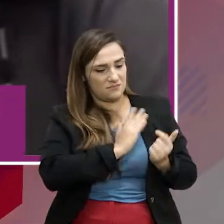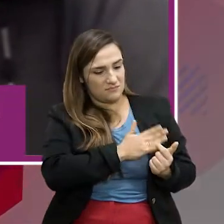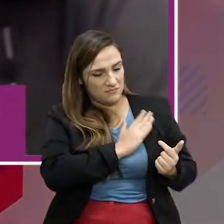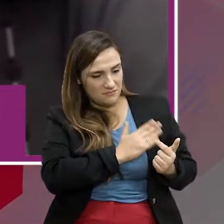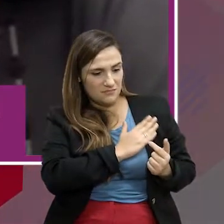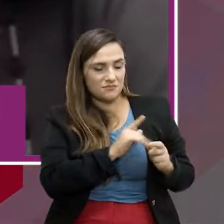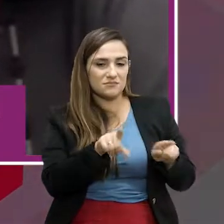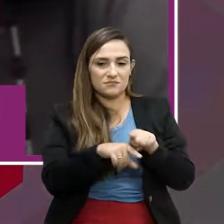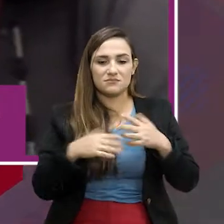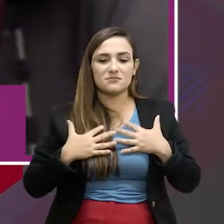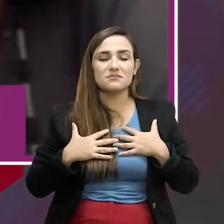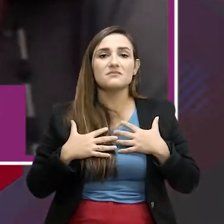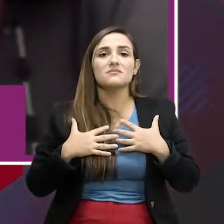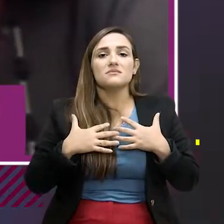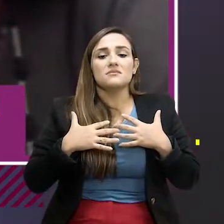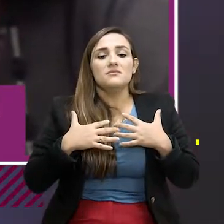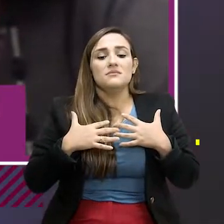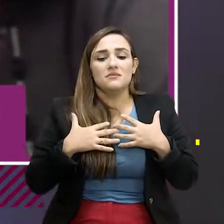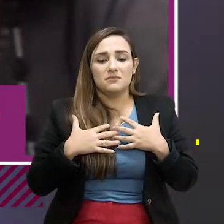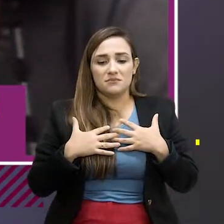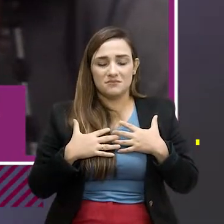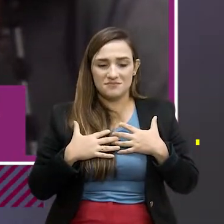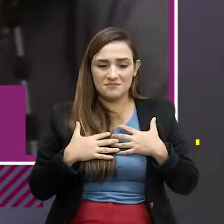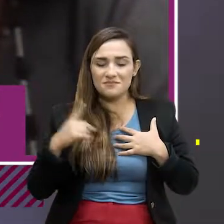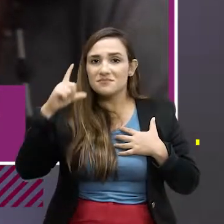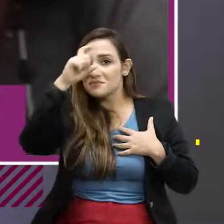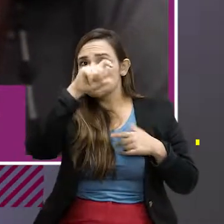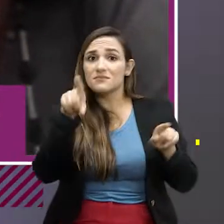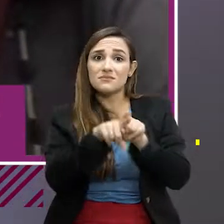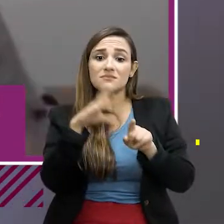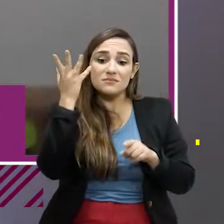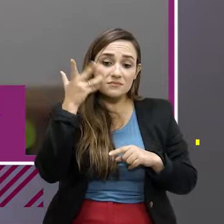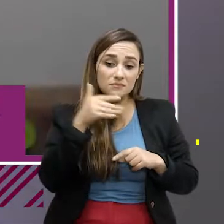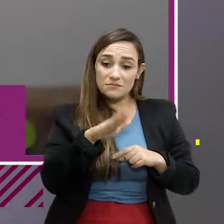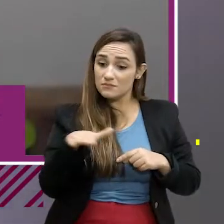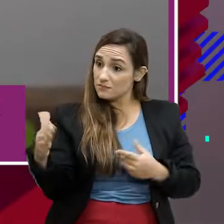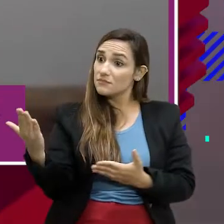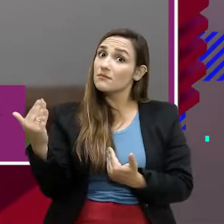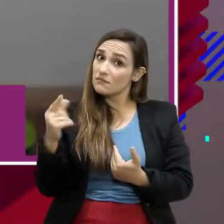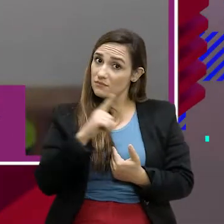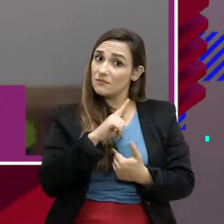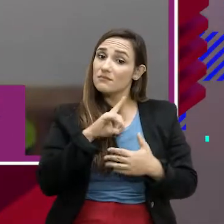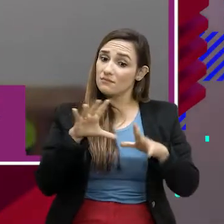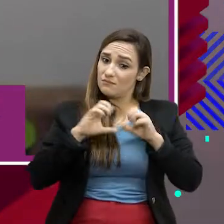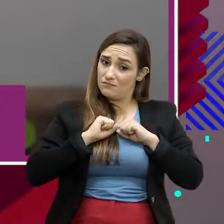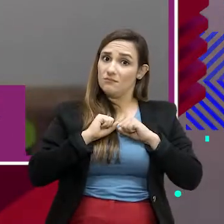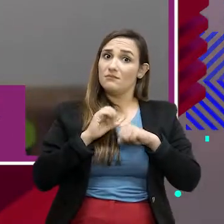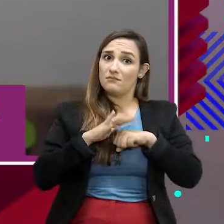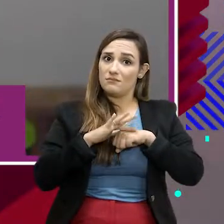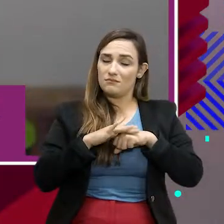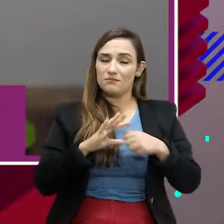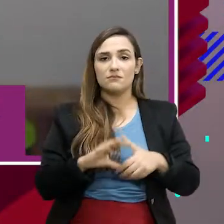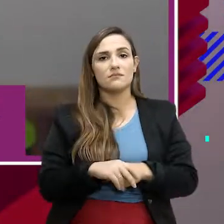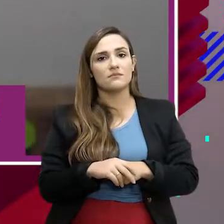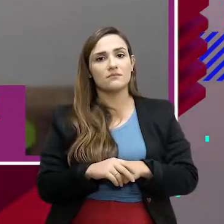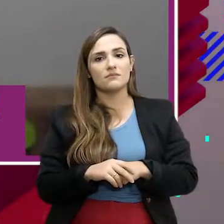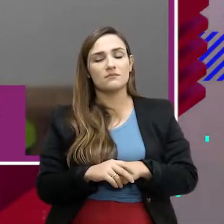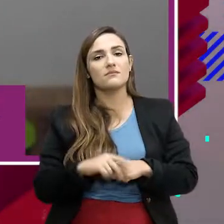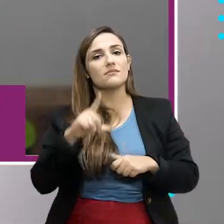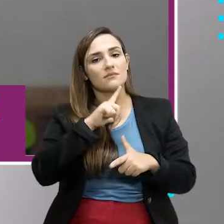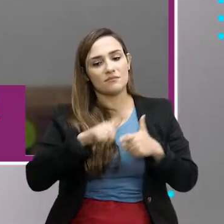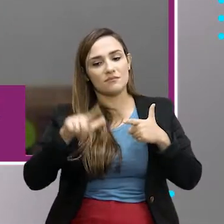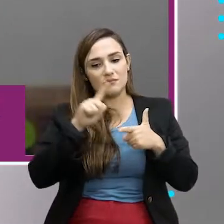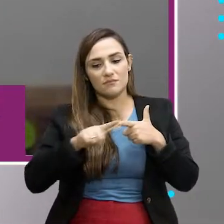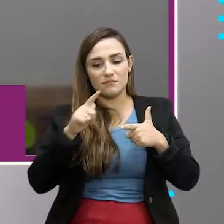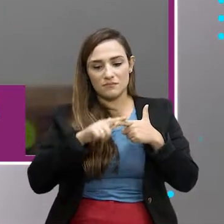dá a tal das inflamações no coração, aí dá a inflamação no pulmão, a gente vê isso em criança e adolescente, né? Nós